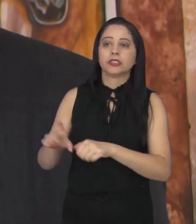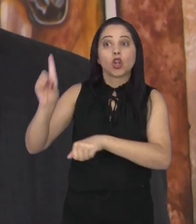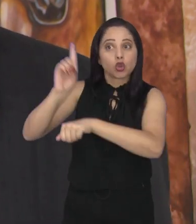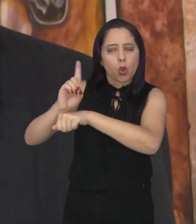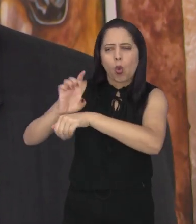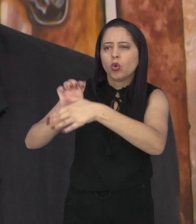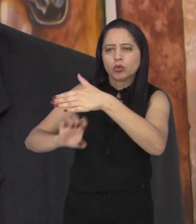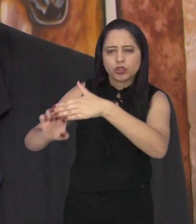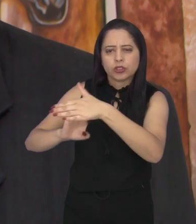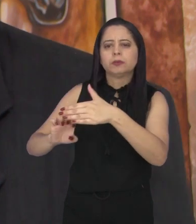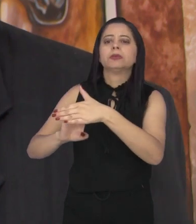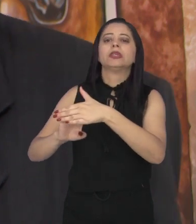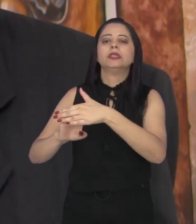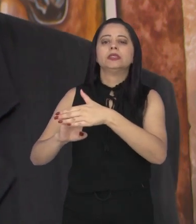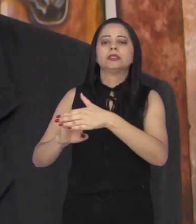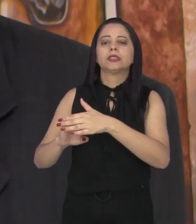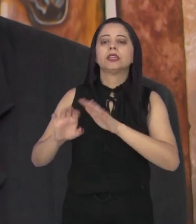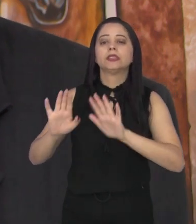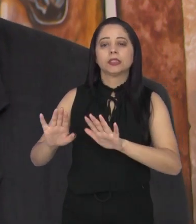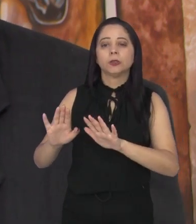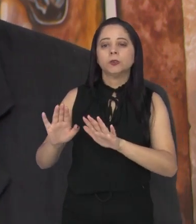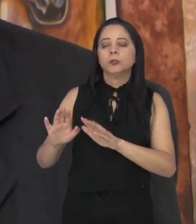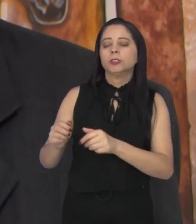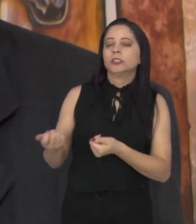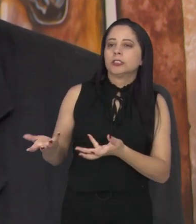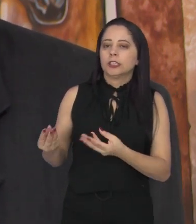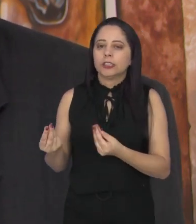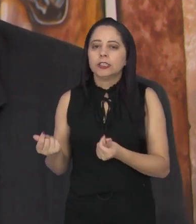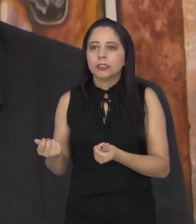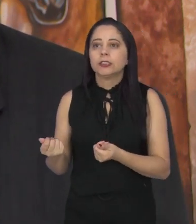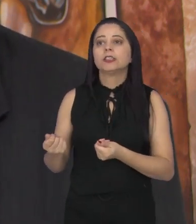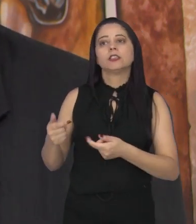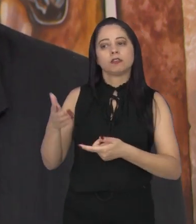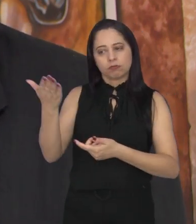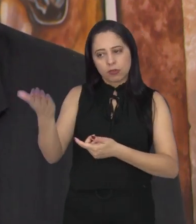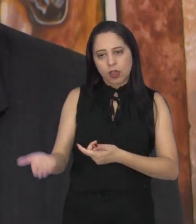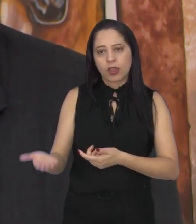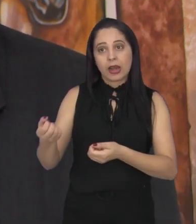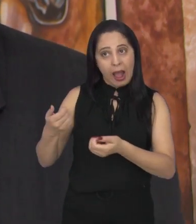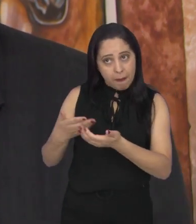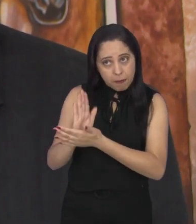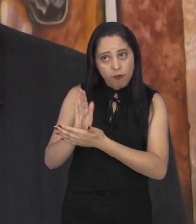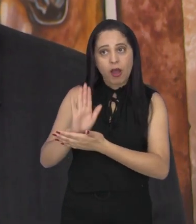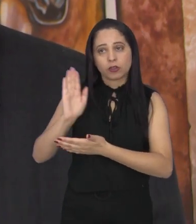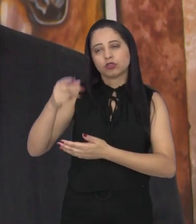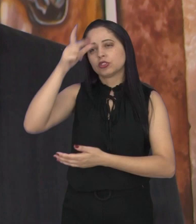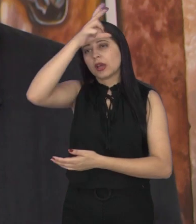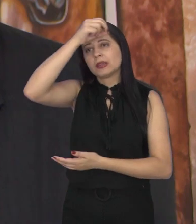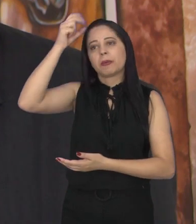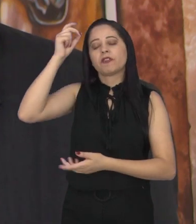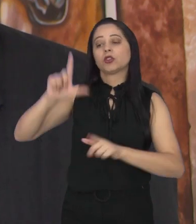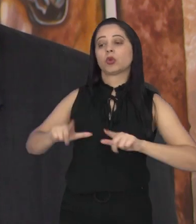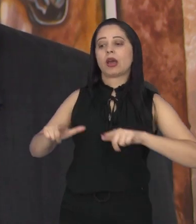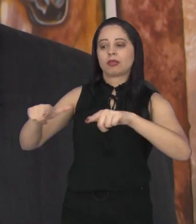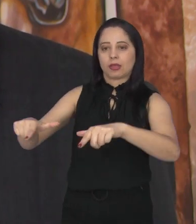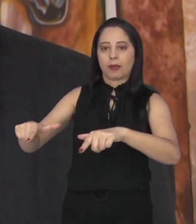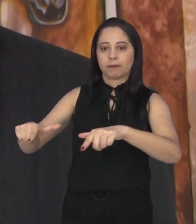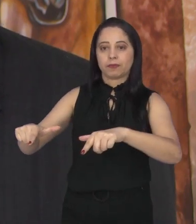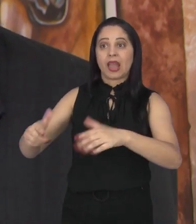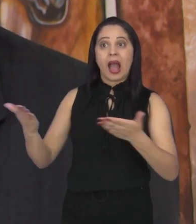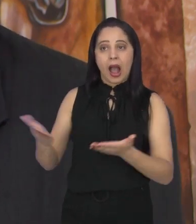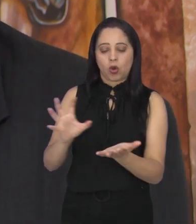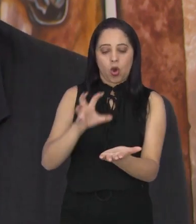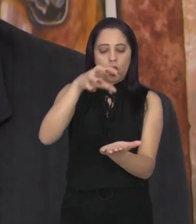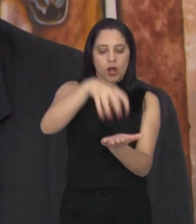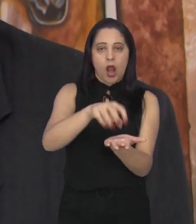rede pública, em qualquer que fosse a área, e esse serviço aprovado pela prefeitura